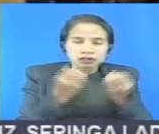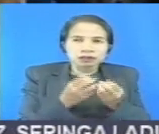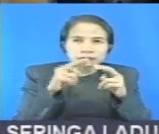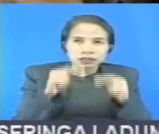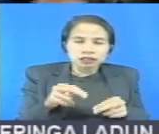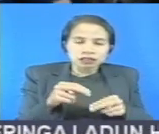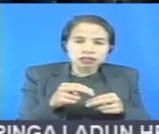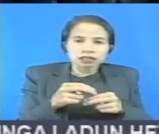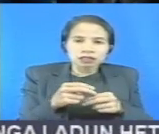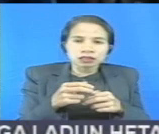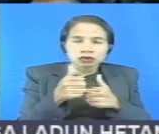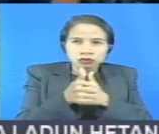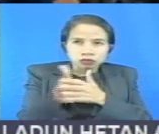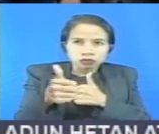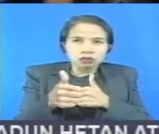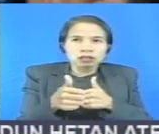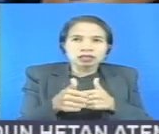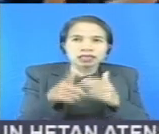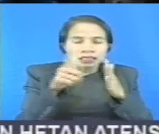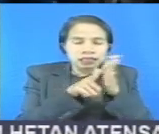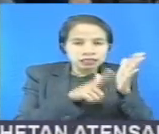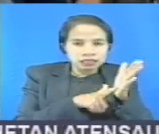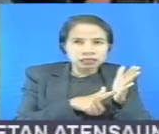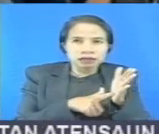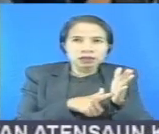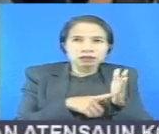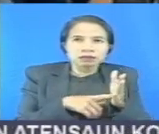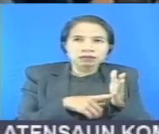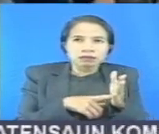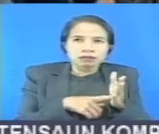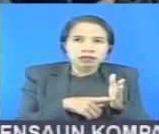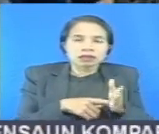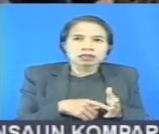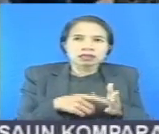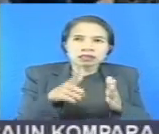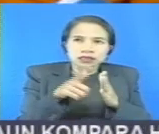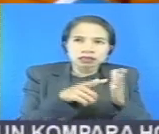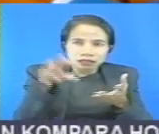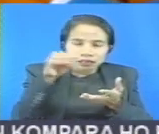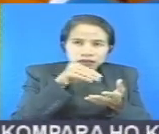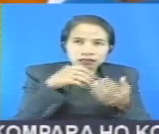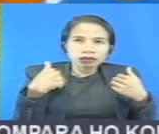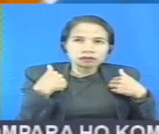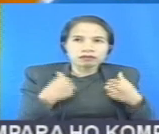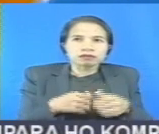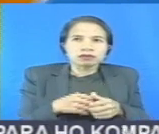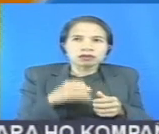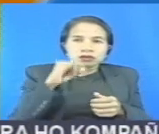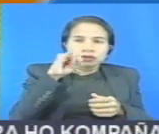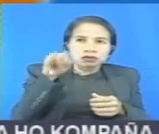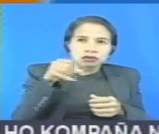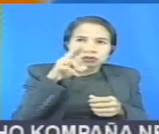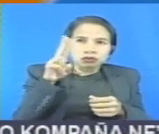precisa lá outro procedimento no regras na BEMACA, decreto-lei gestão patrimônio estado na BEMAIA. Justino Manuel Oliveira